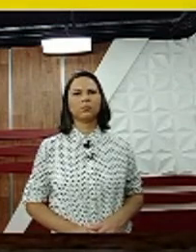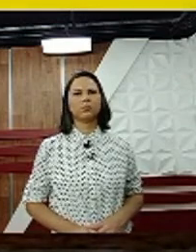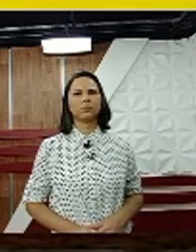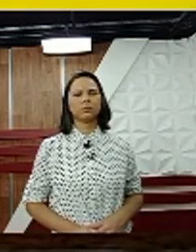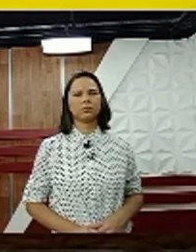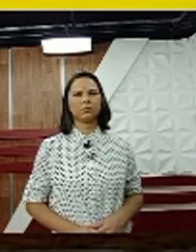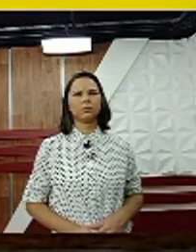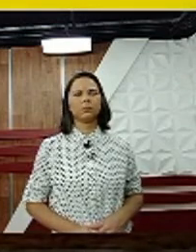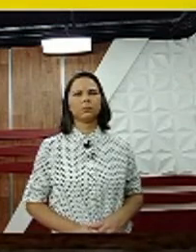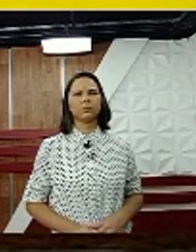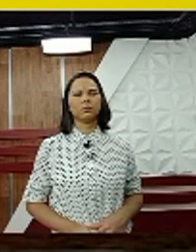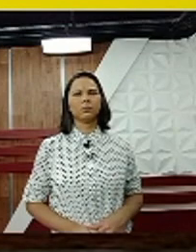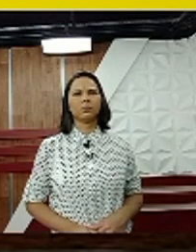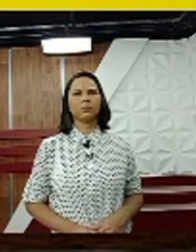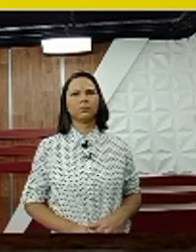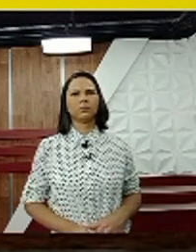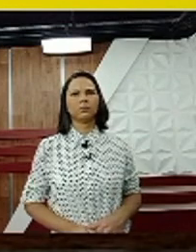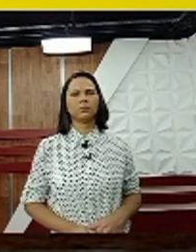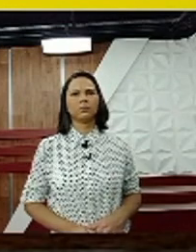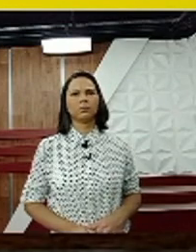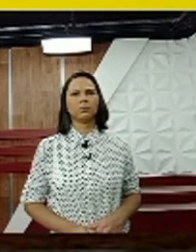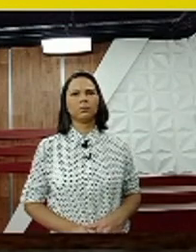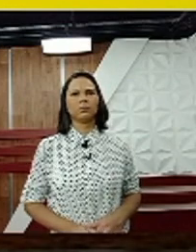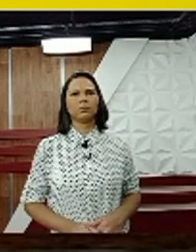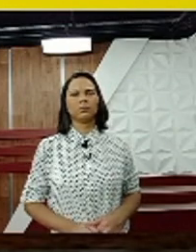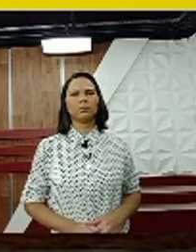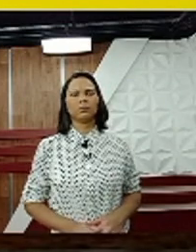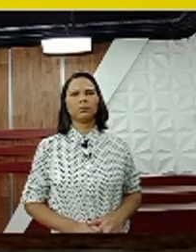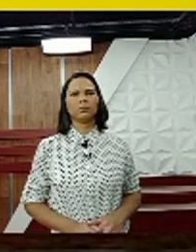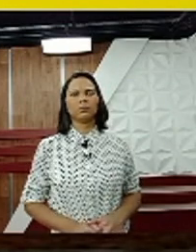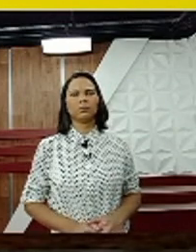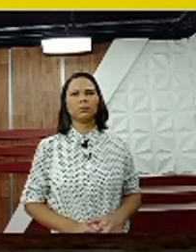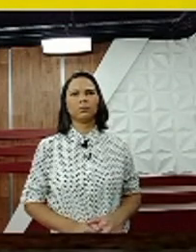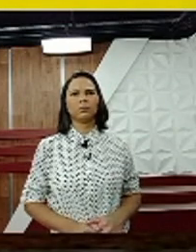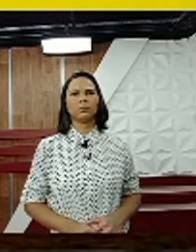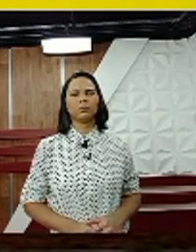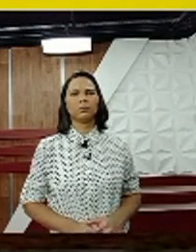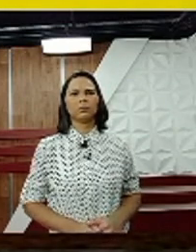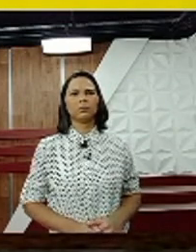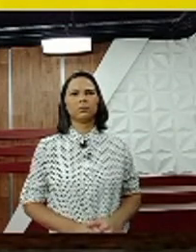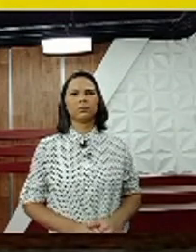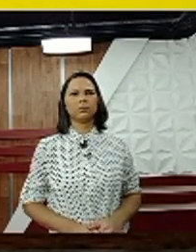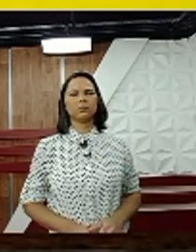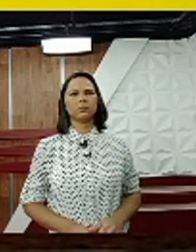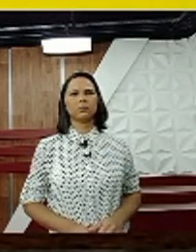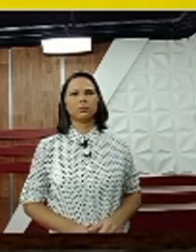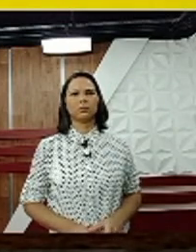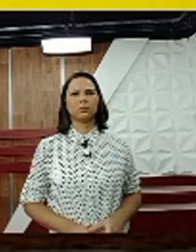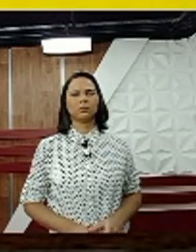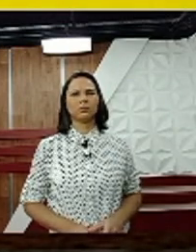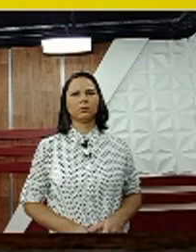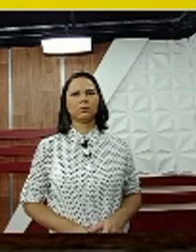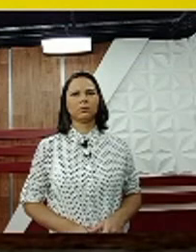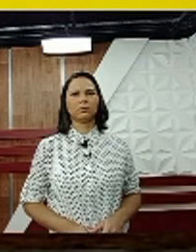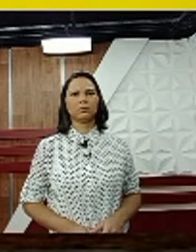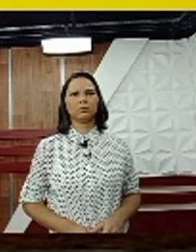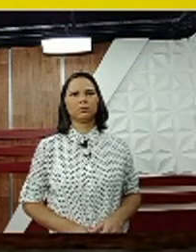Vai. Mas Cachoeira é uma cidade que as construções hoje estão acontecendo, o pessoal do